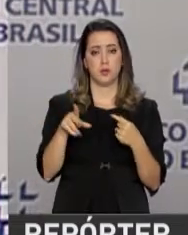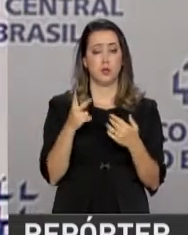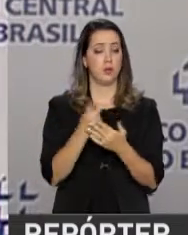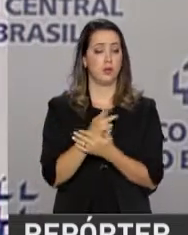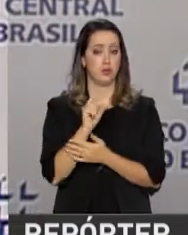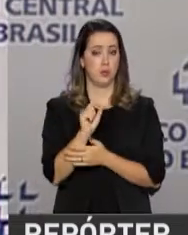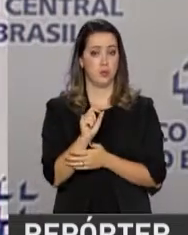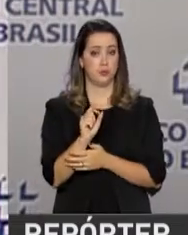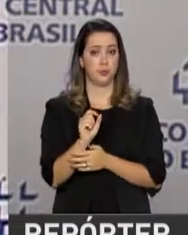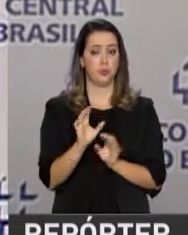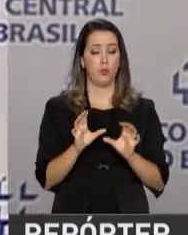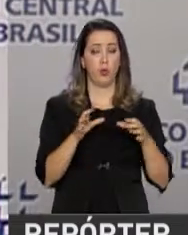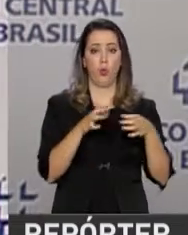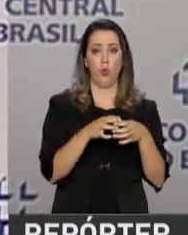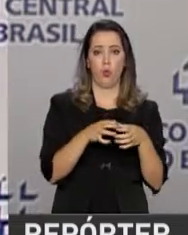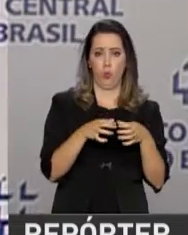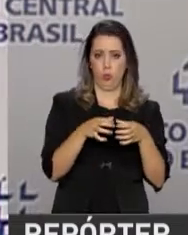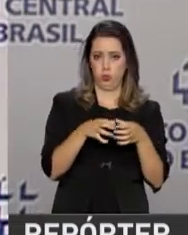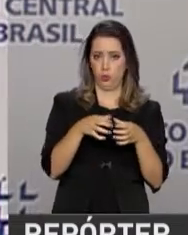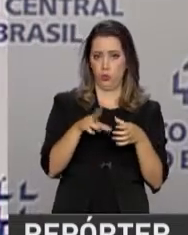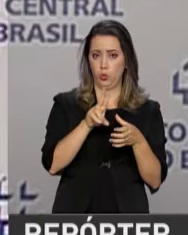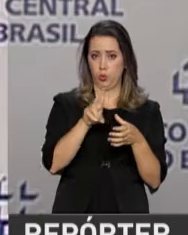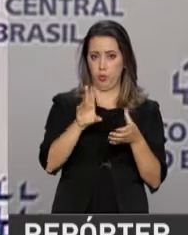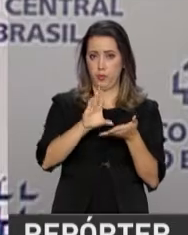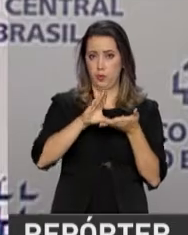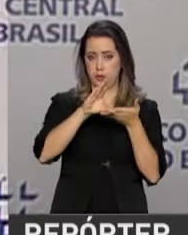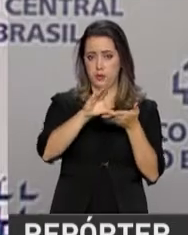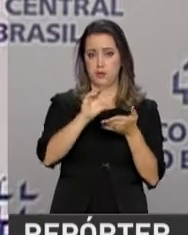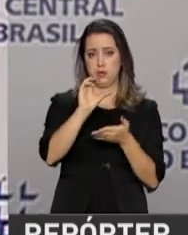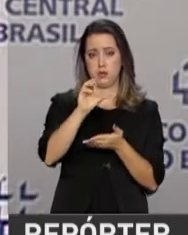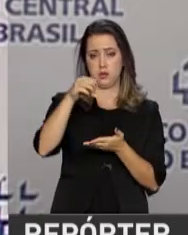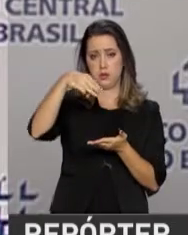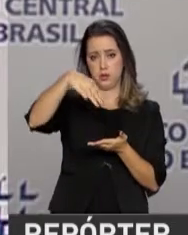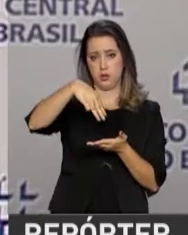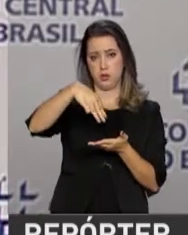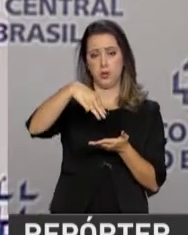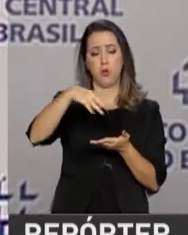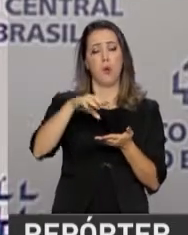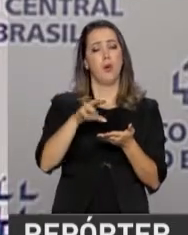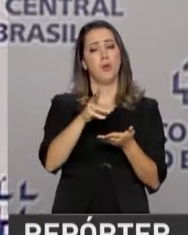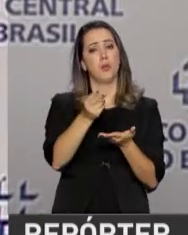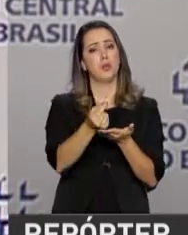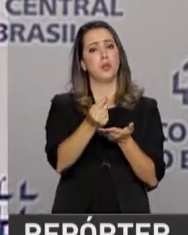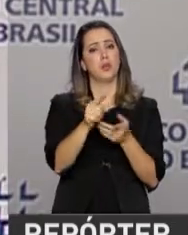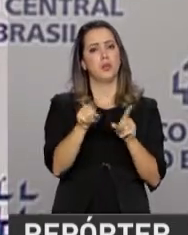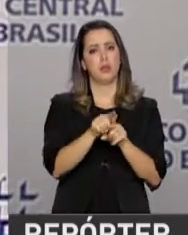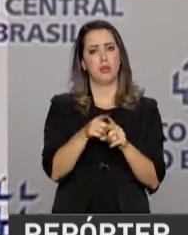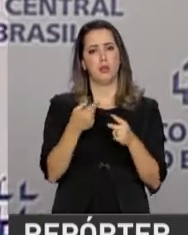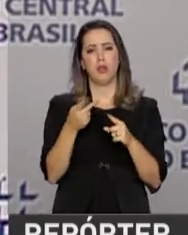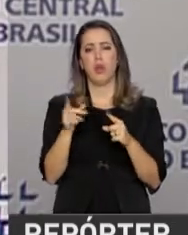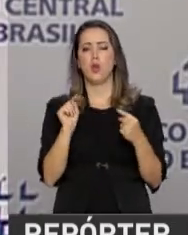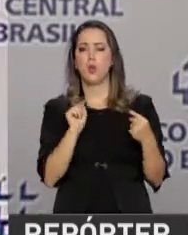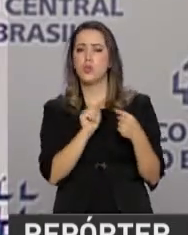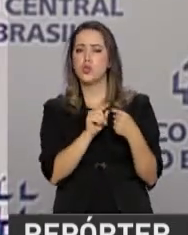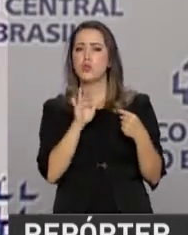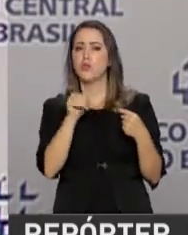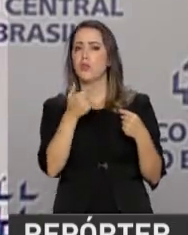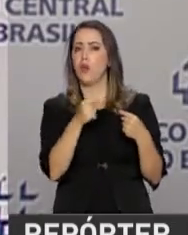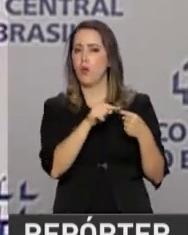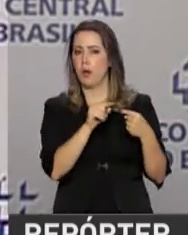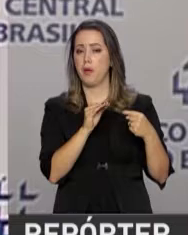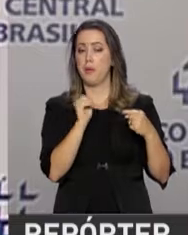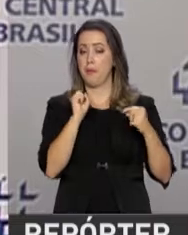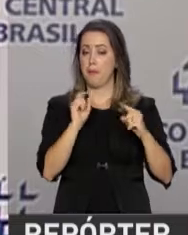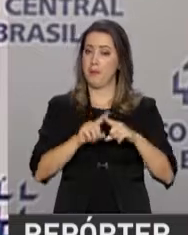O Conselho Monetário Nacional estabelece uma taxa de inflação a ser perseguida, mas com uma margem de tolerância para cima ou para baixo,